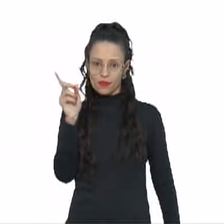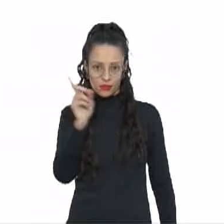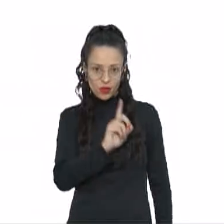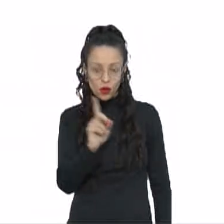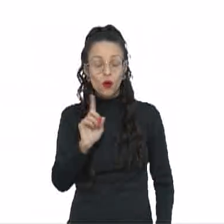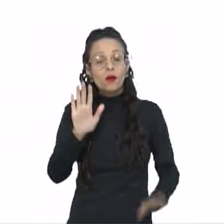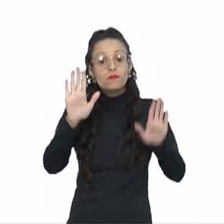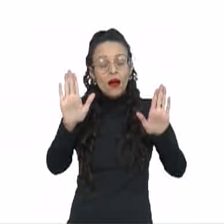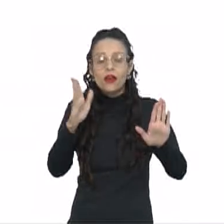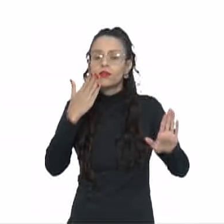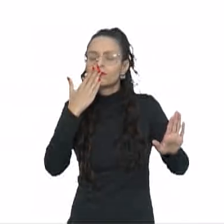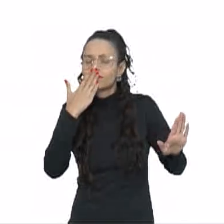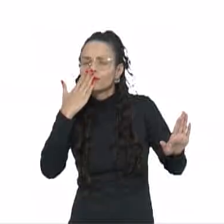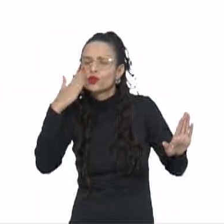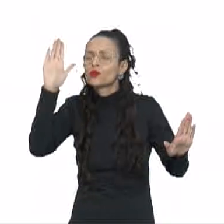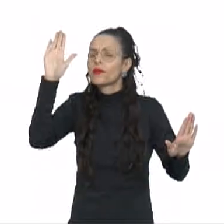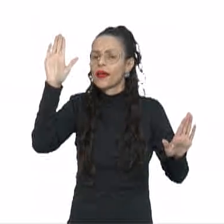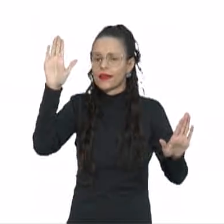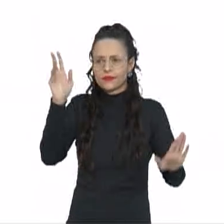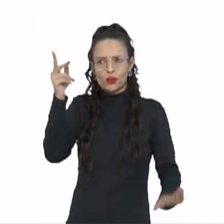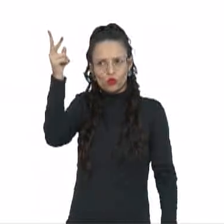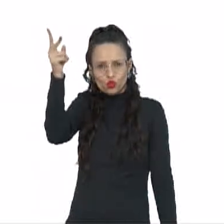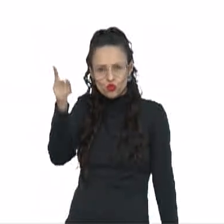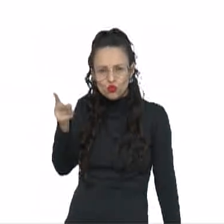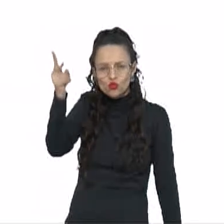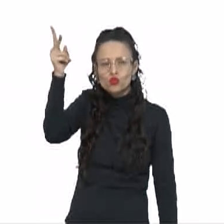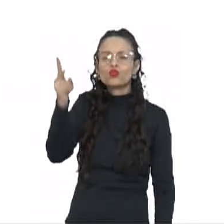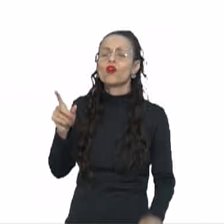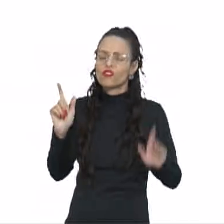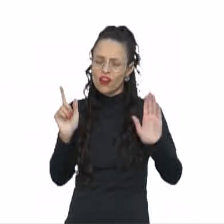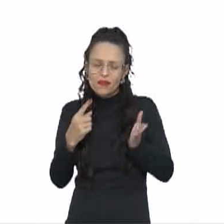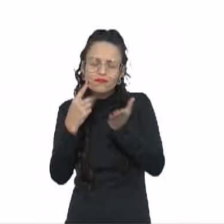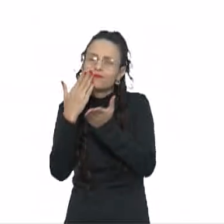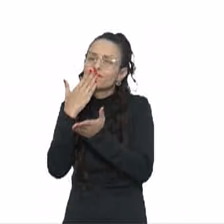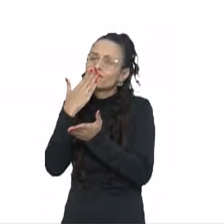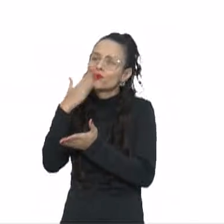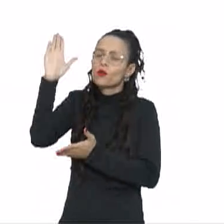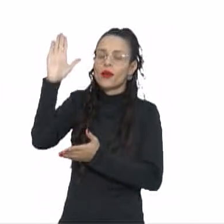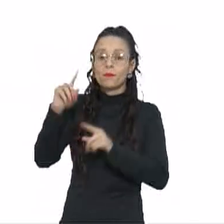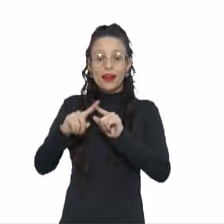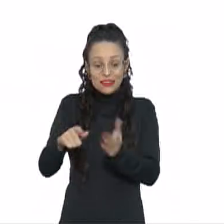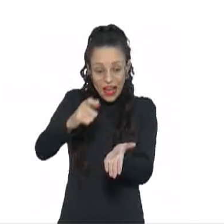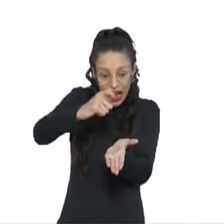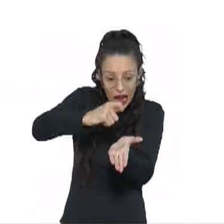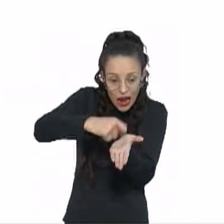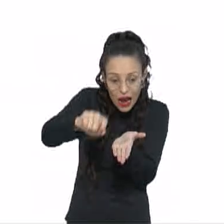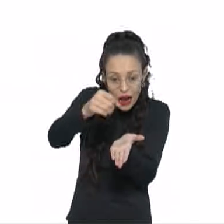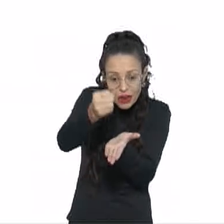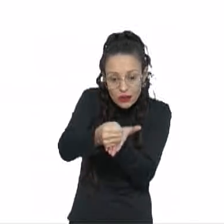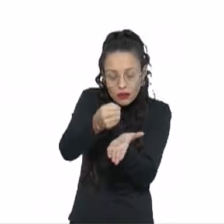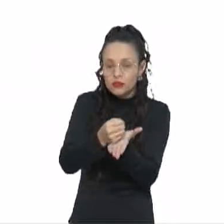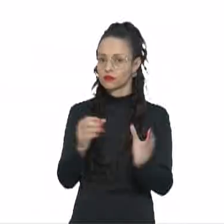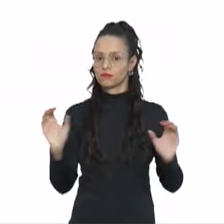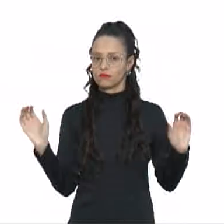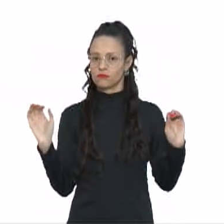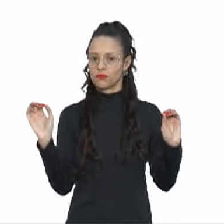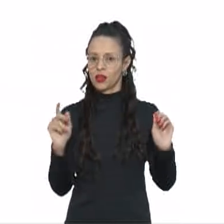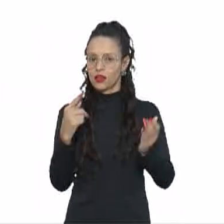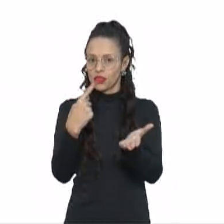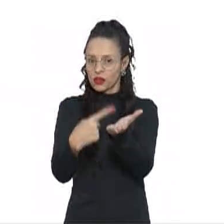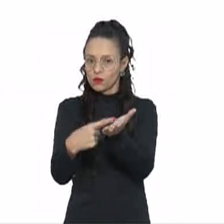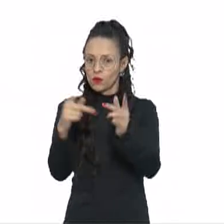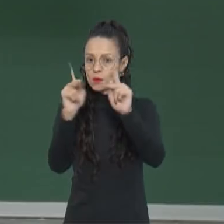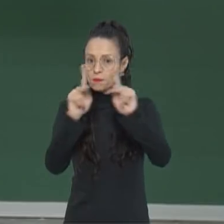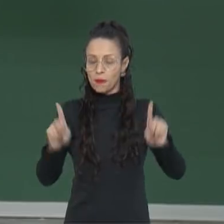apesar de promessas recentes de ambos os lados. Apesar das promessas, não foi assinado efetivamente um acordo de